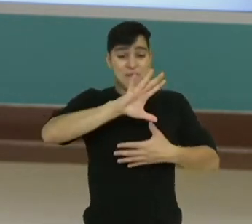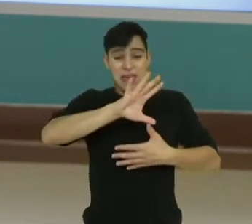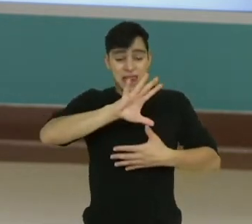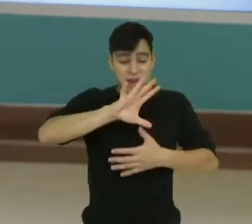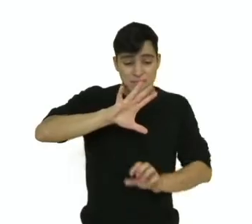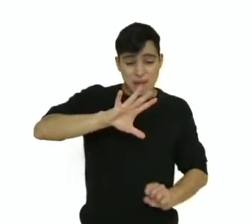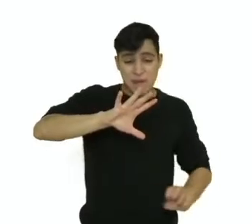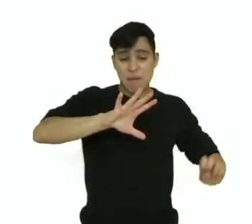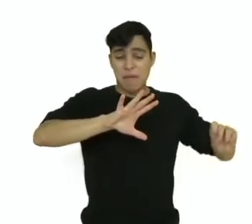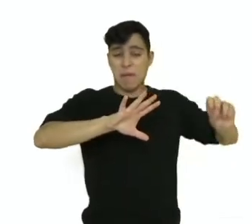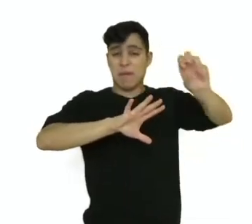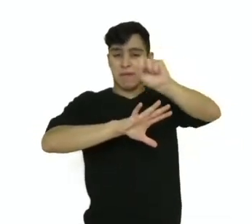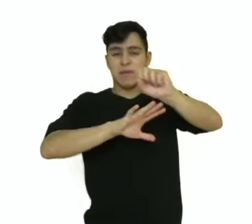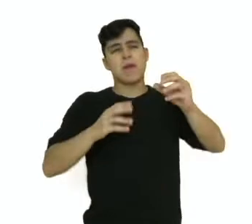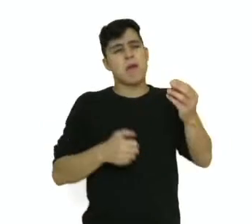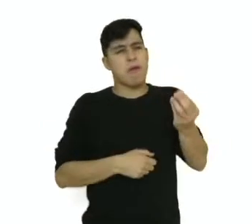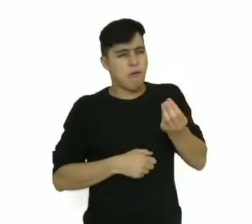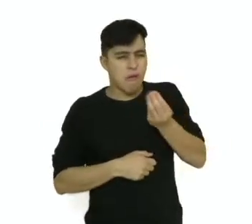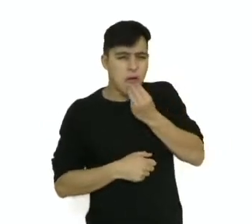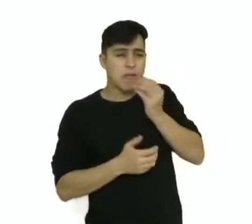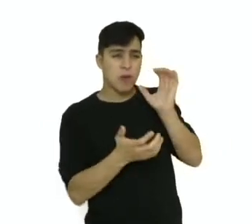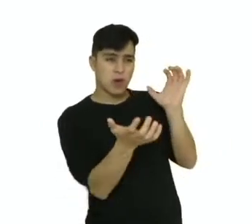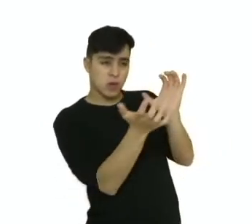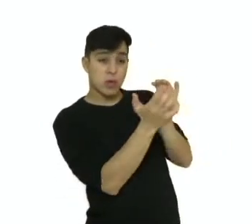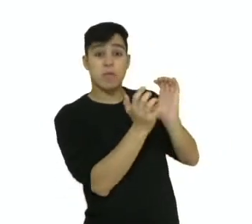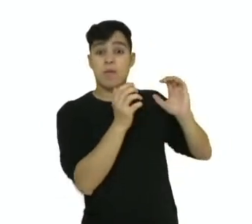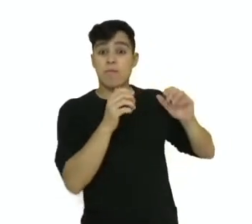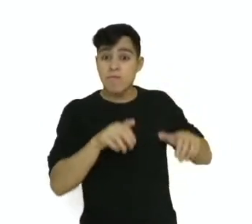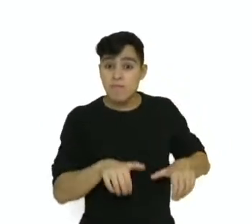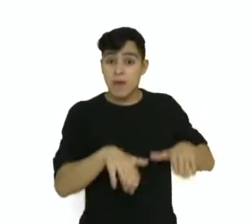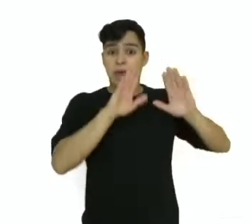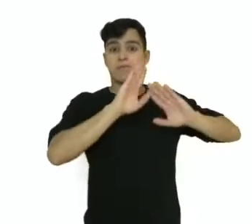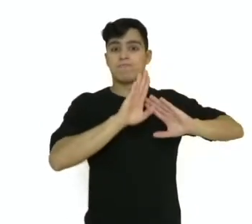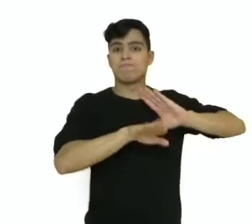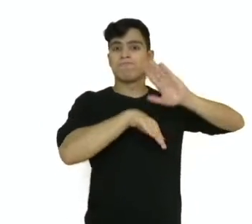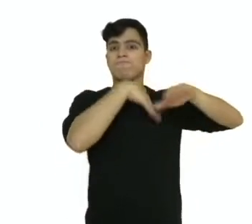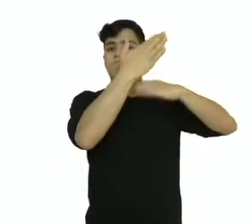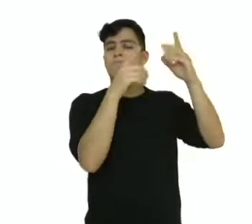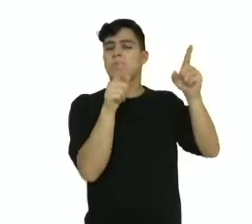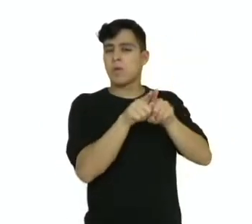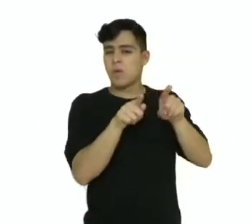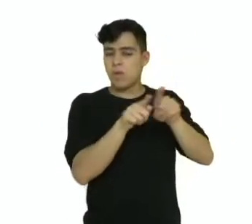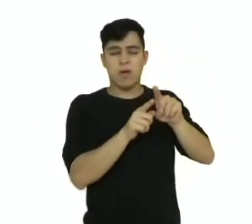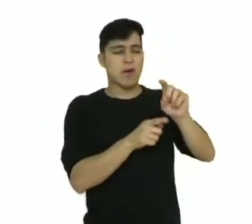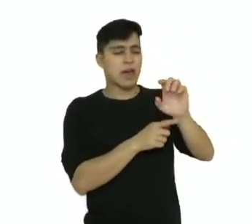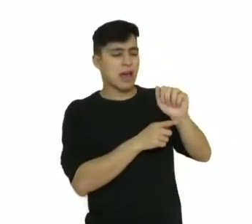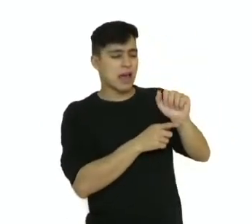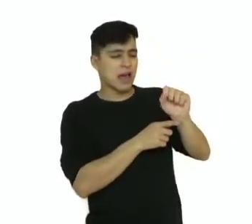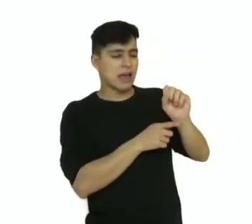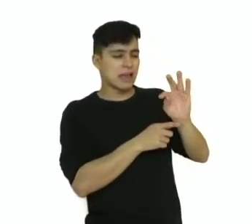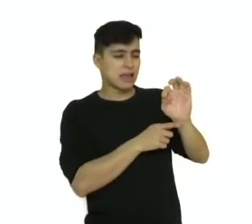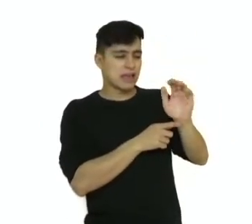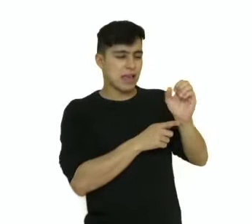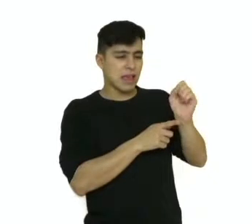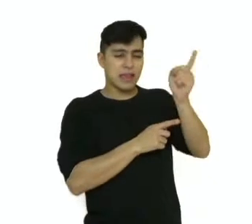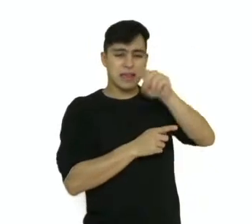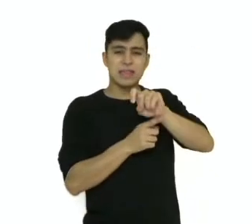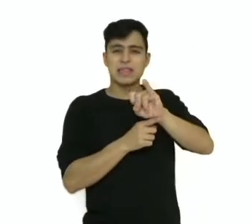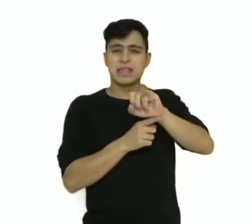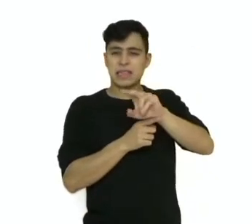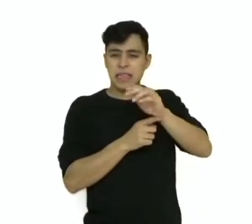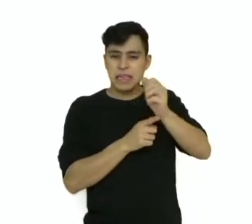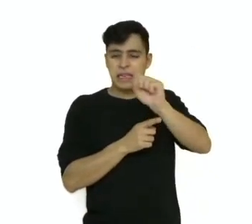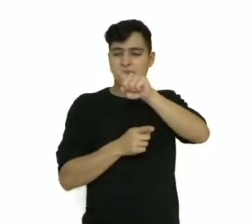ter grupos mais desenvolvidos, como é o caso dos astecas, dos incas, dos maias, e vamos ter